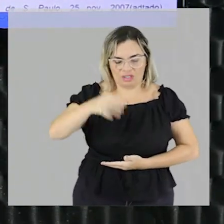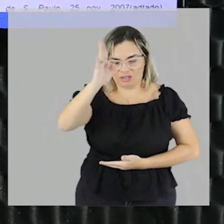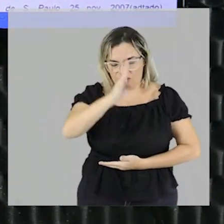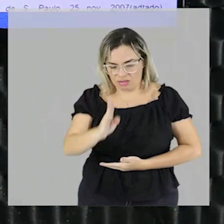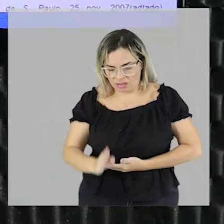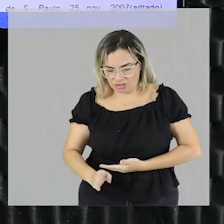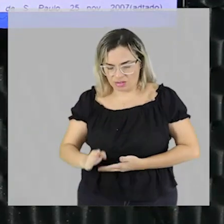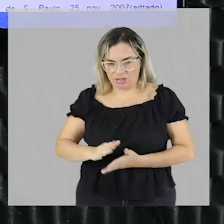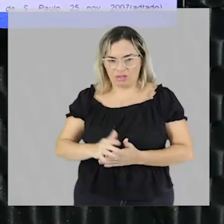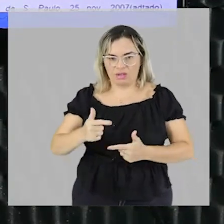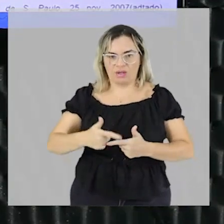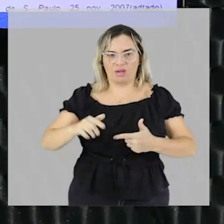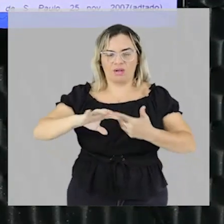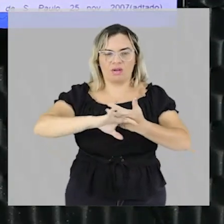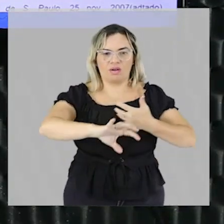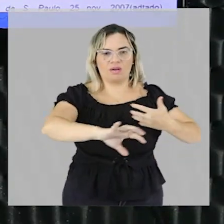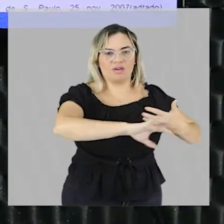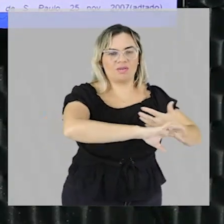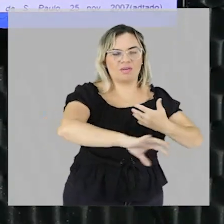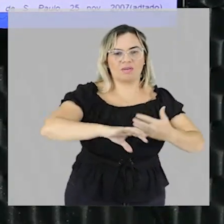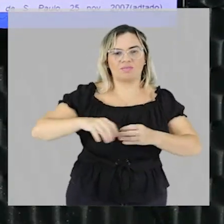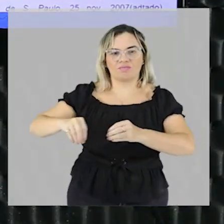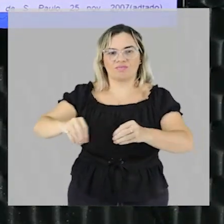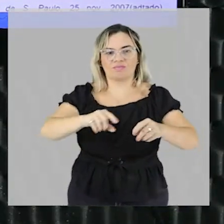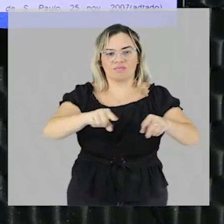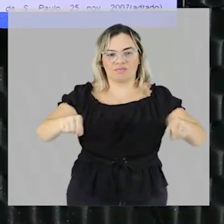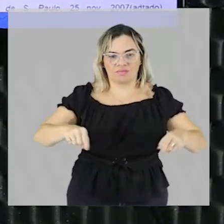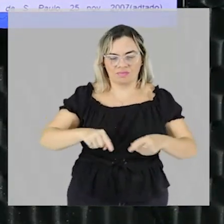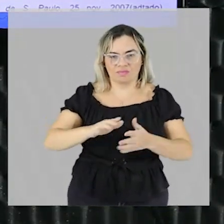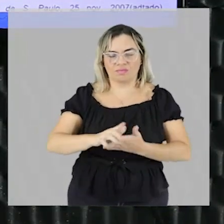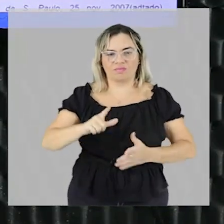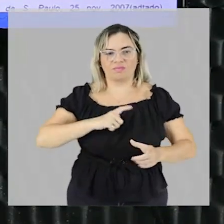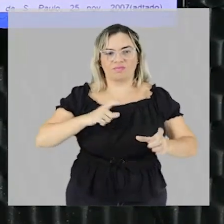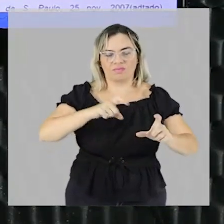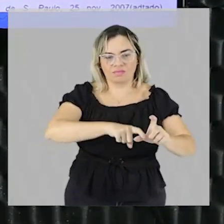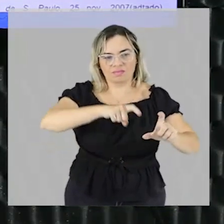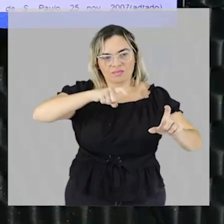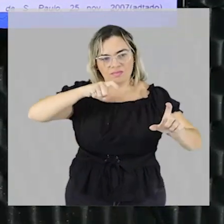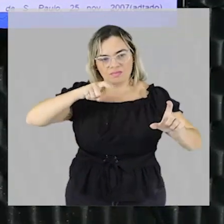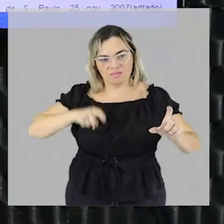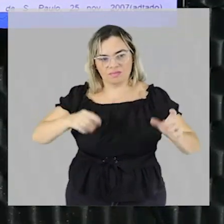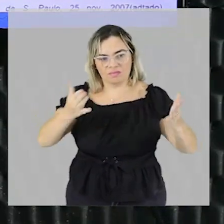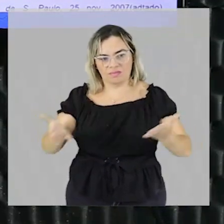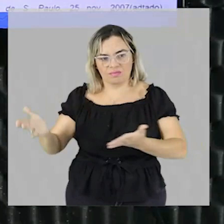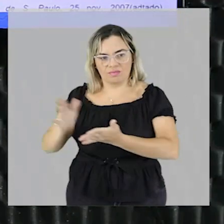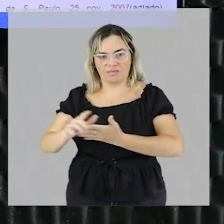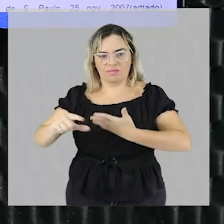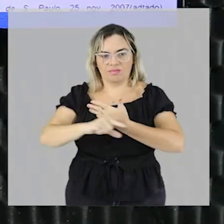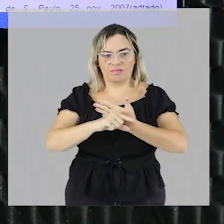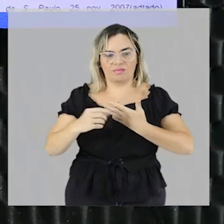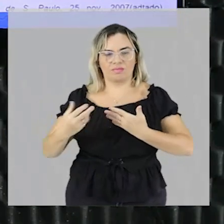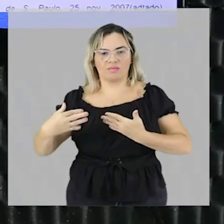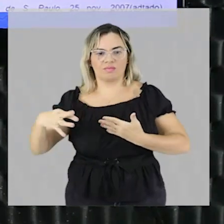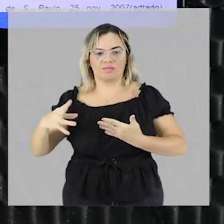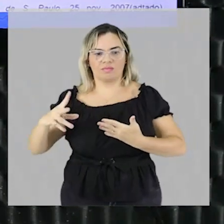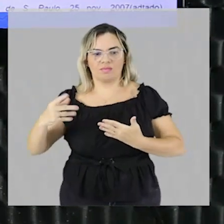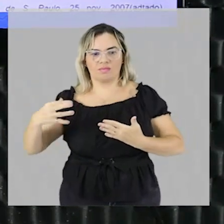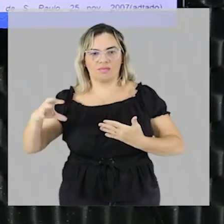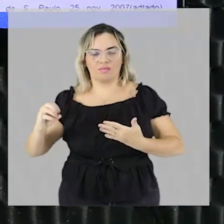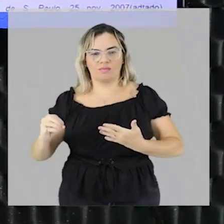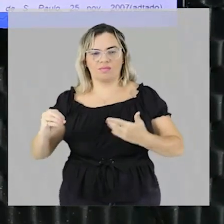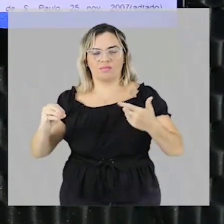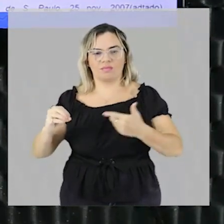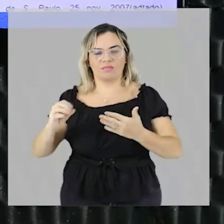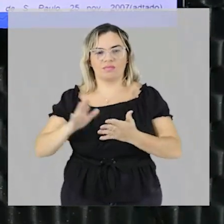territorial. Ou seja, nós teríamos uma independência, essa é a visão do José Murilo de Carvalho, uma independência semelhante à que se